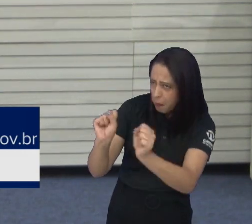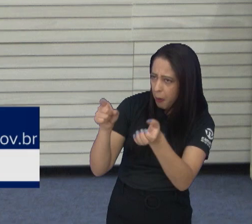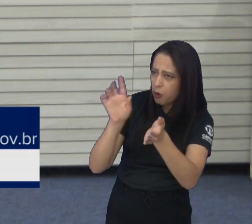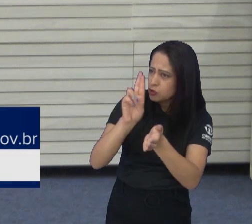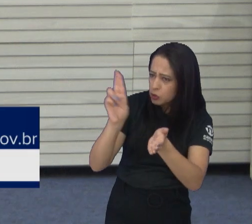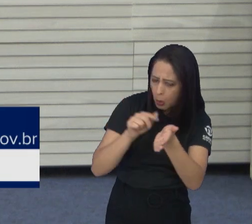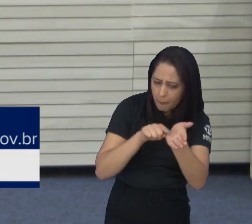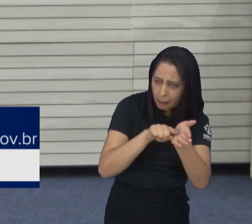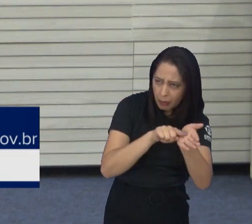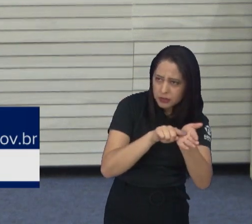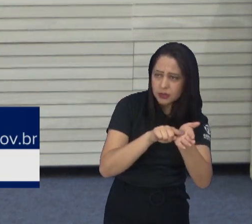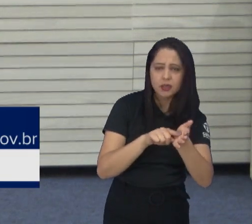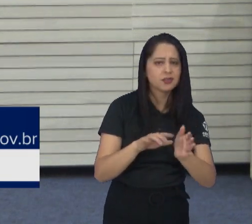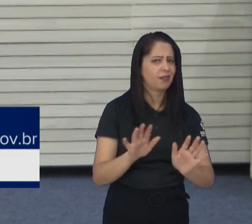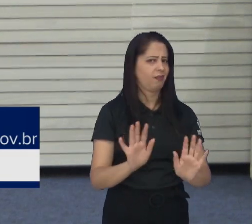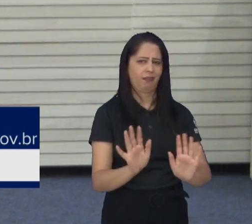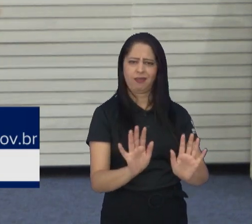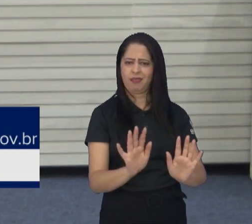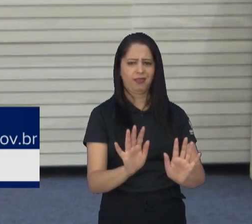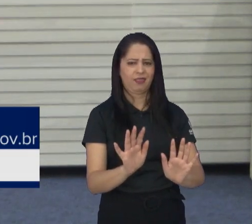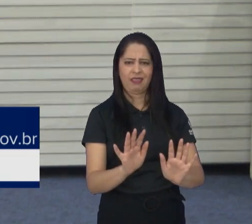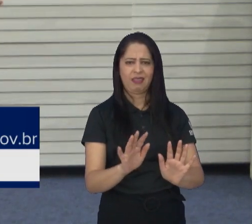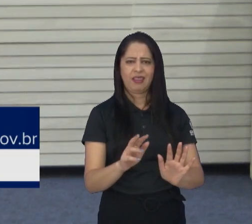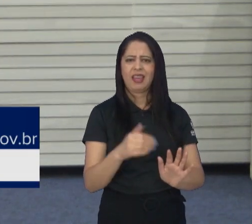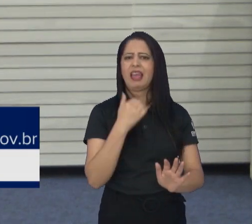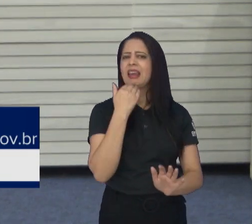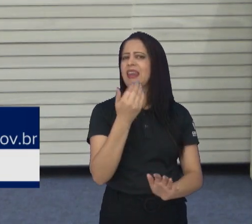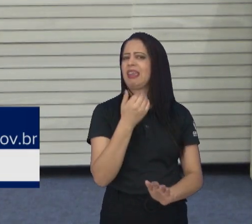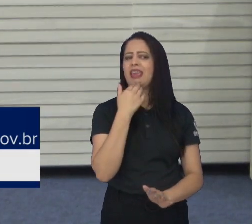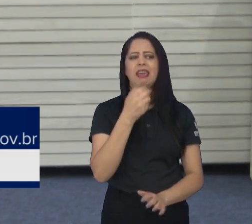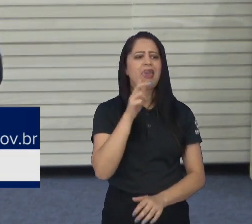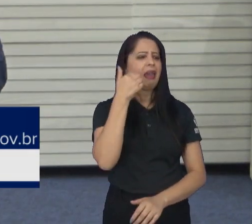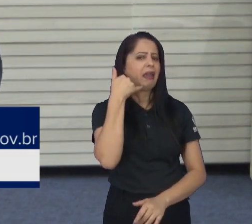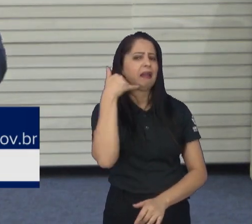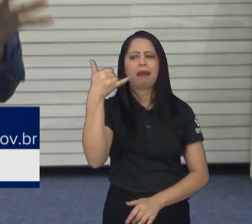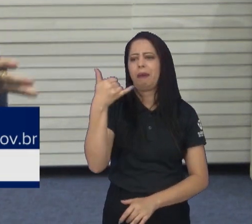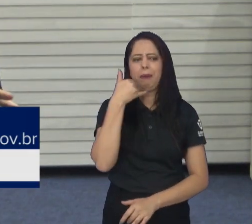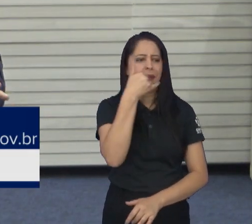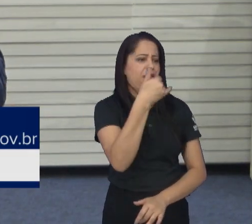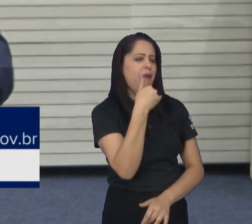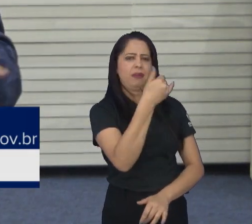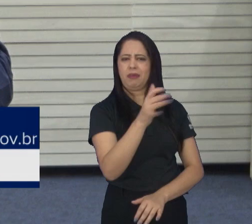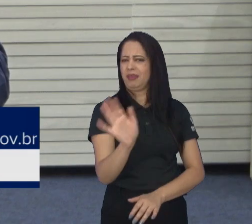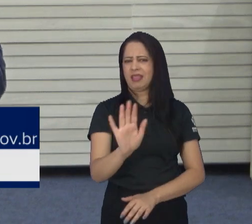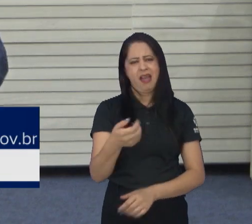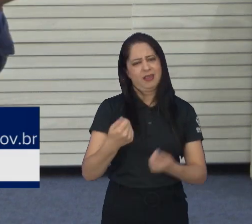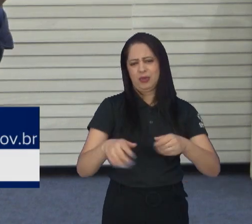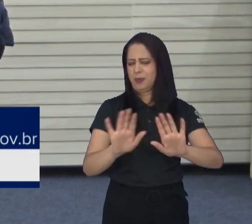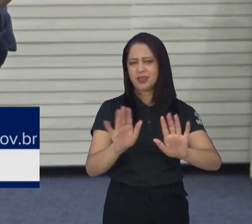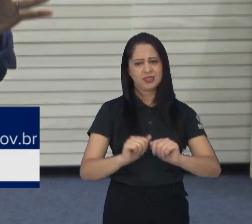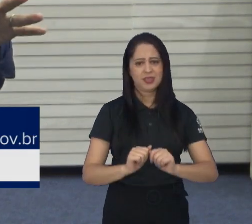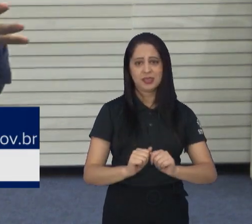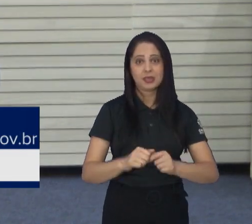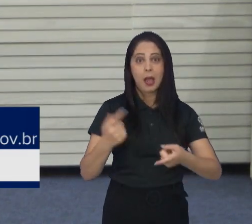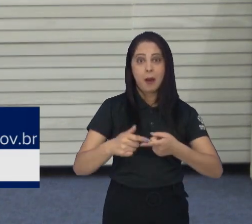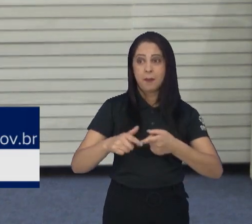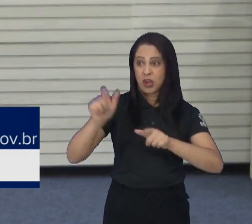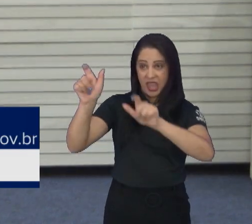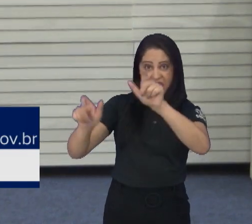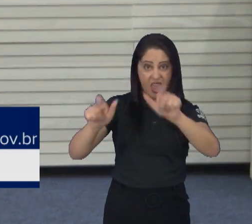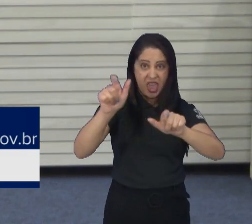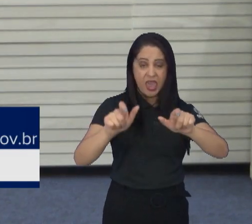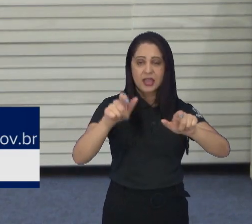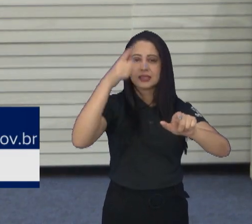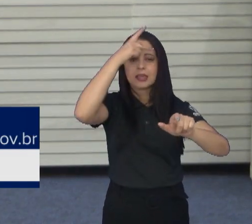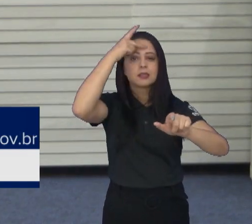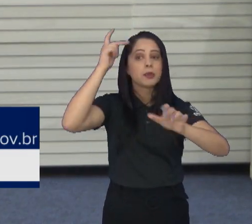ligou para o Cury, ninguém ligou para o Anderson, ninguém ligou para o Carlinho para fazer pesquisa da Band, imagina, isso não existe isso aí, não precisa, são pessoas públicas.